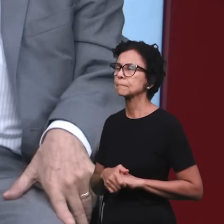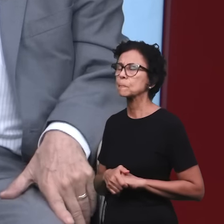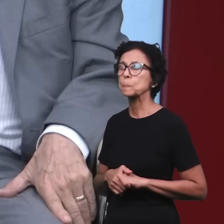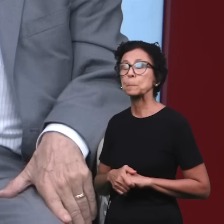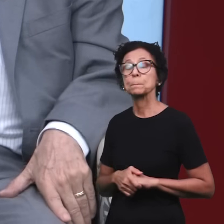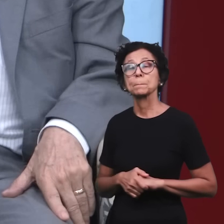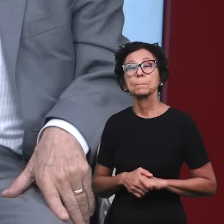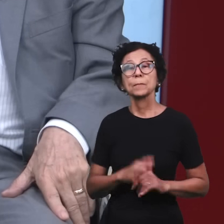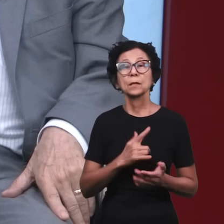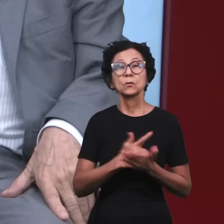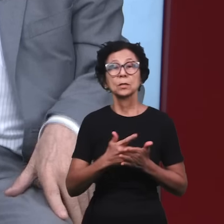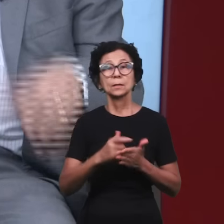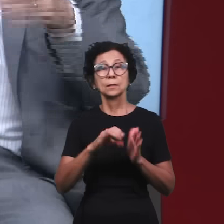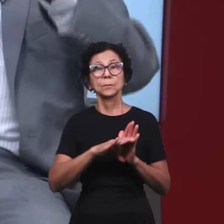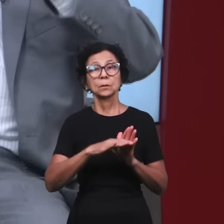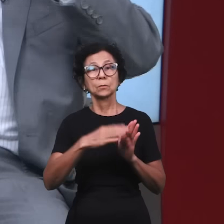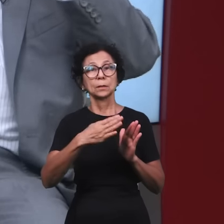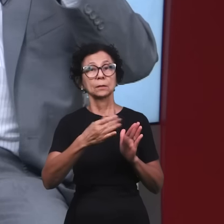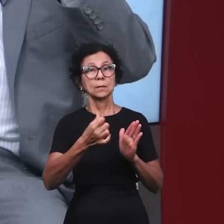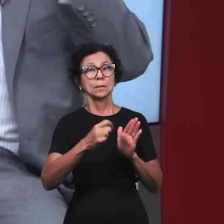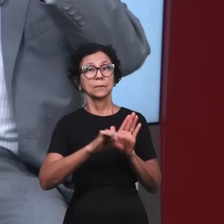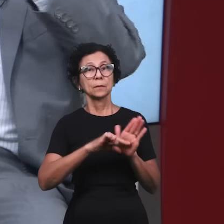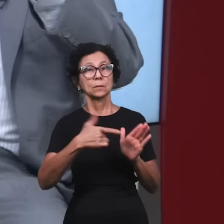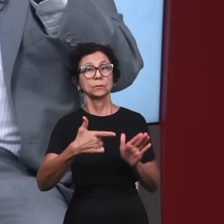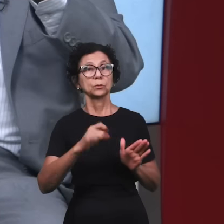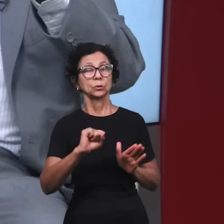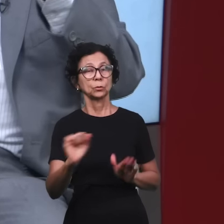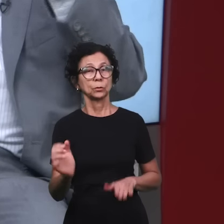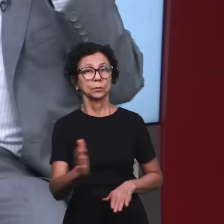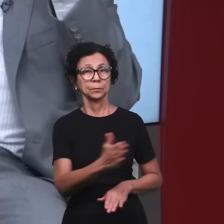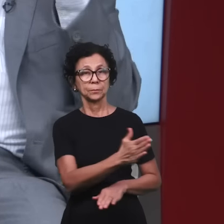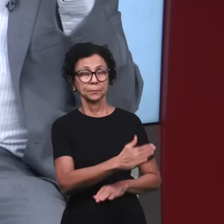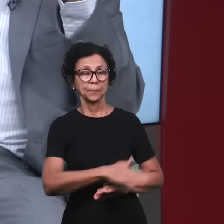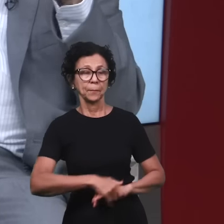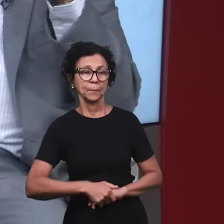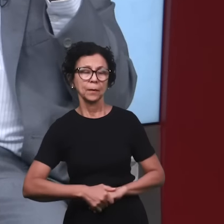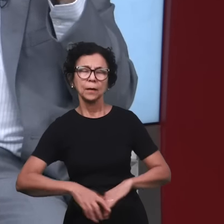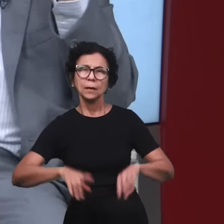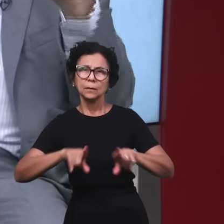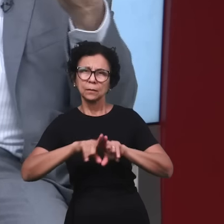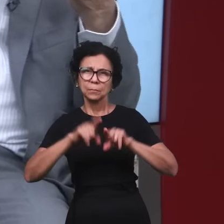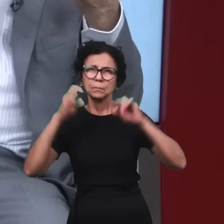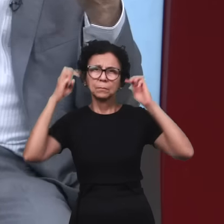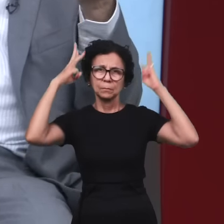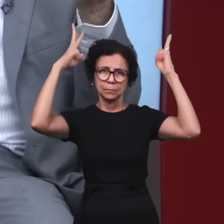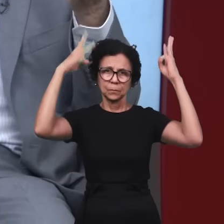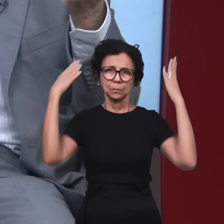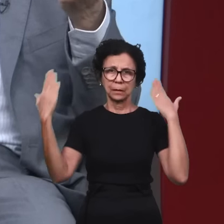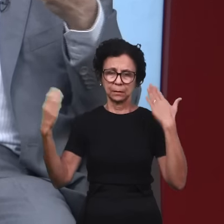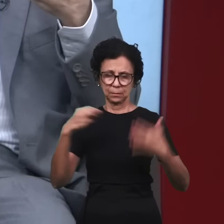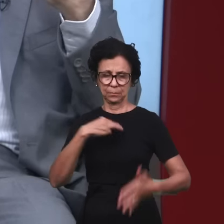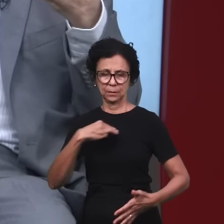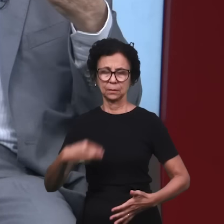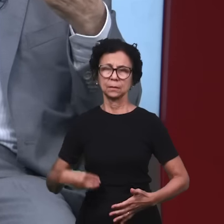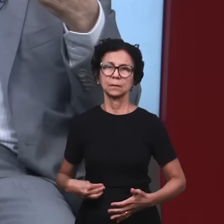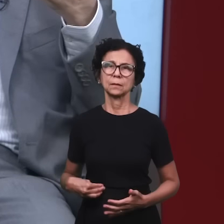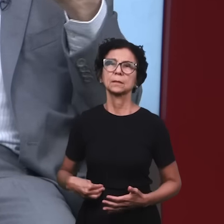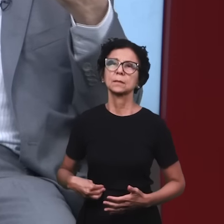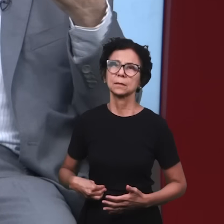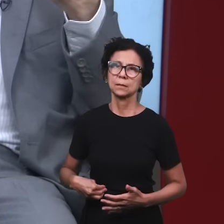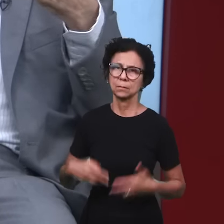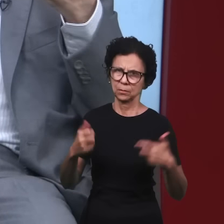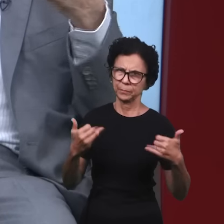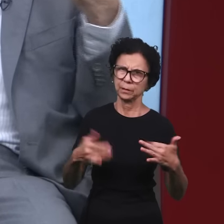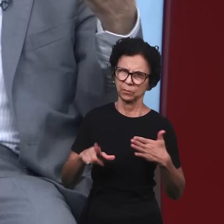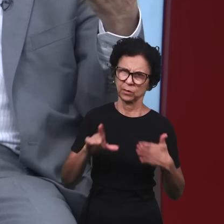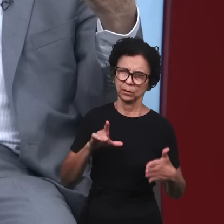Falando agora sobre Moisés, também no aspecto de Messias, porque já falamos sobre Moisés. Havendo Moisés